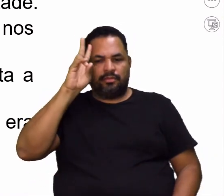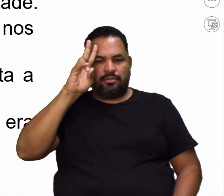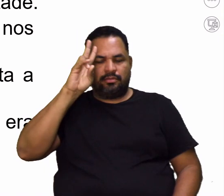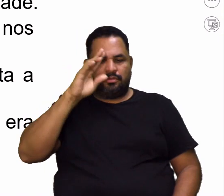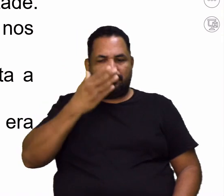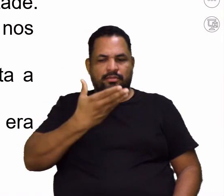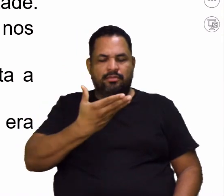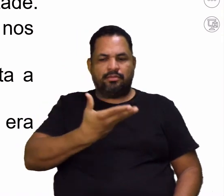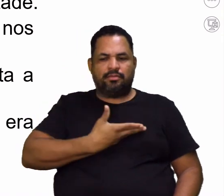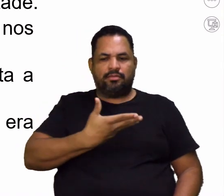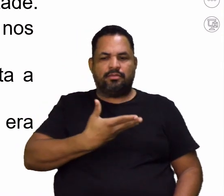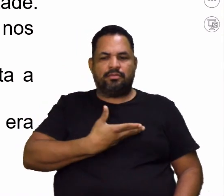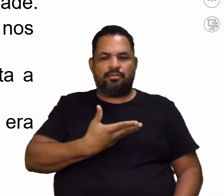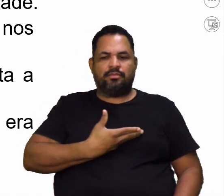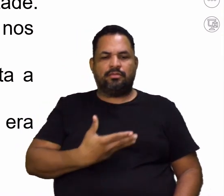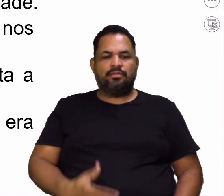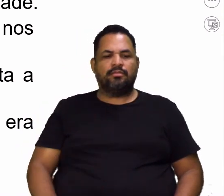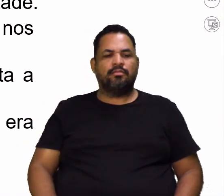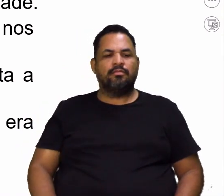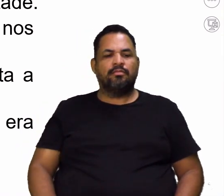dessa amizade